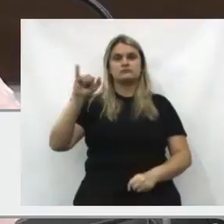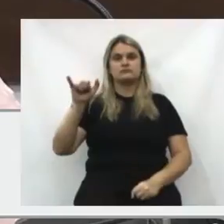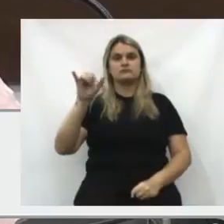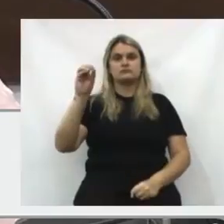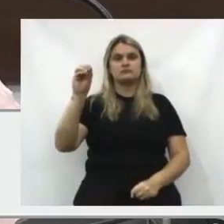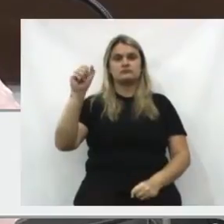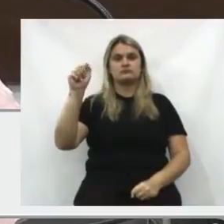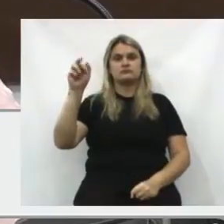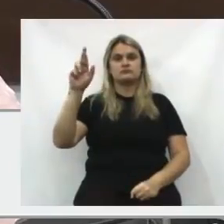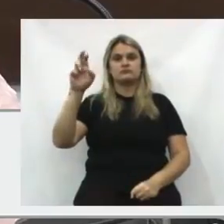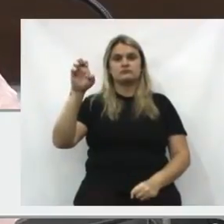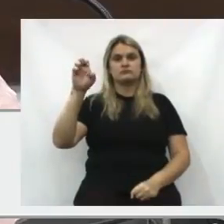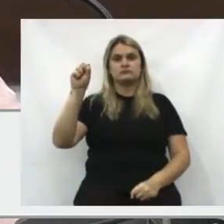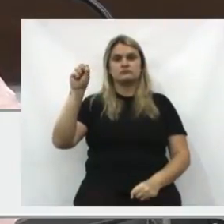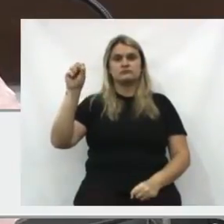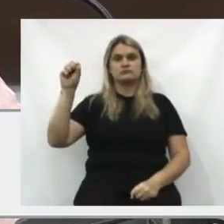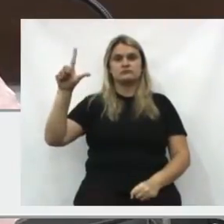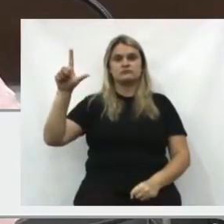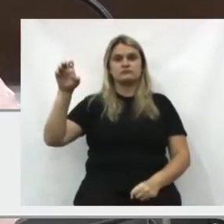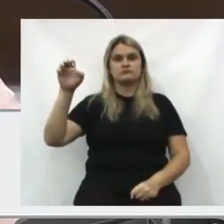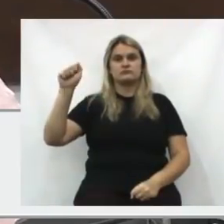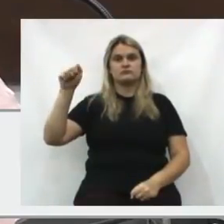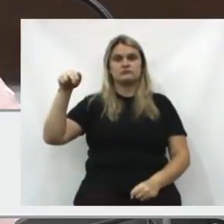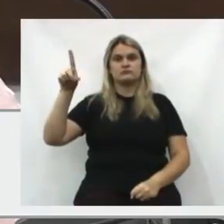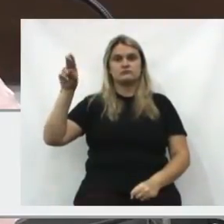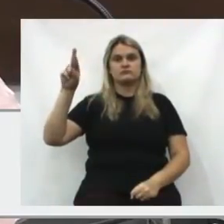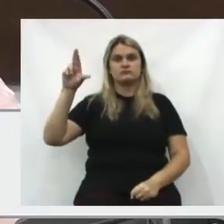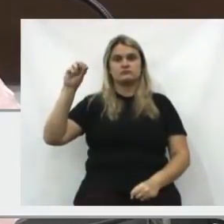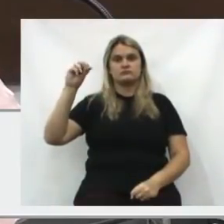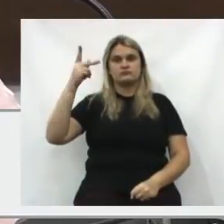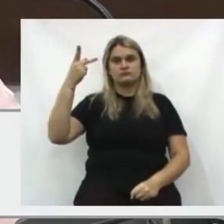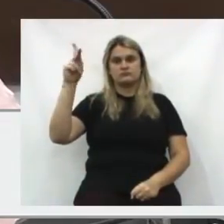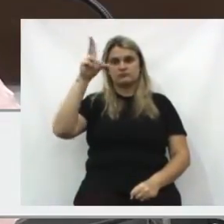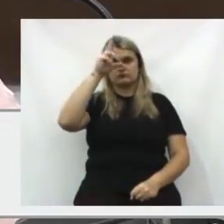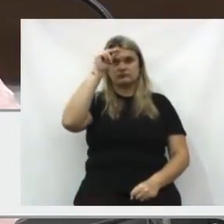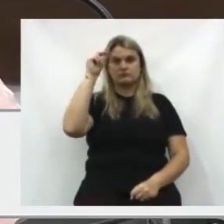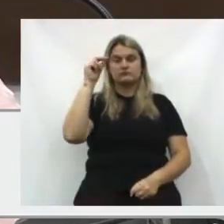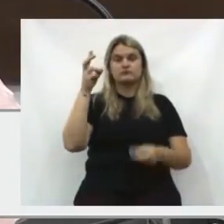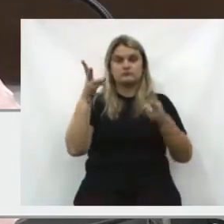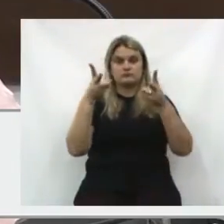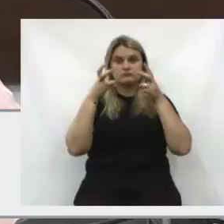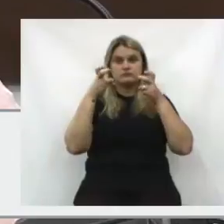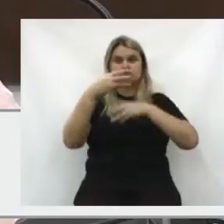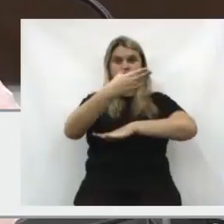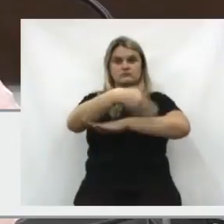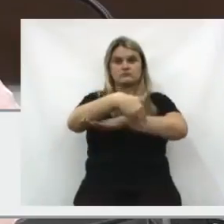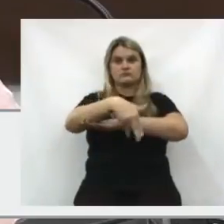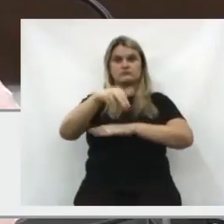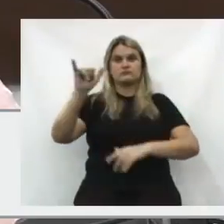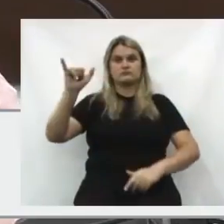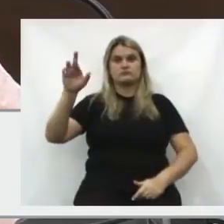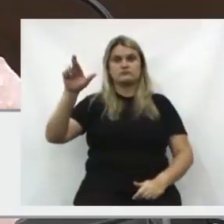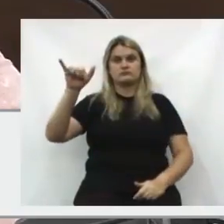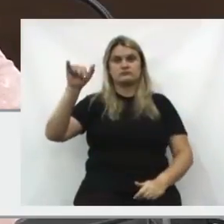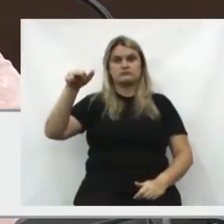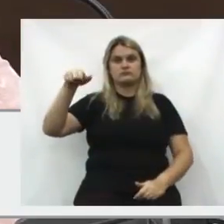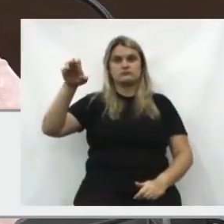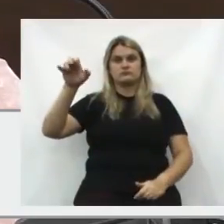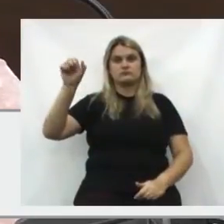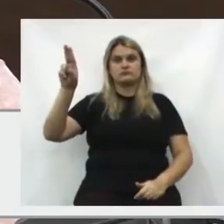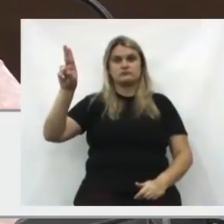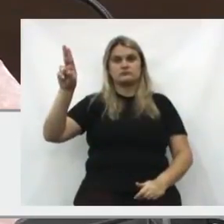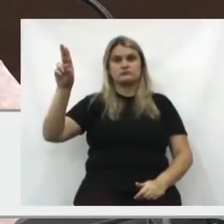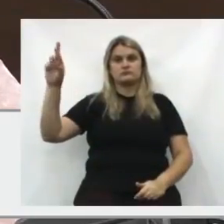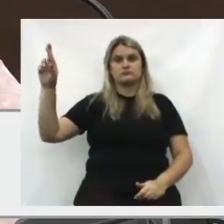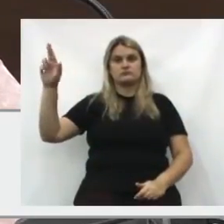33/2017, do vereador Juarez Leandro de Oliveira, ao senhor prefeito para que verifique a situação da rua